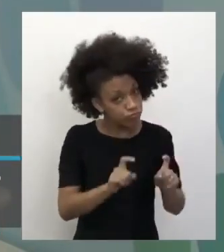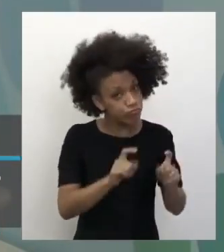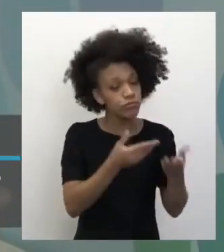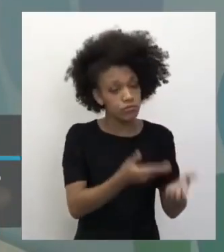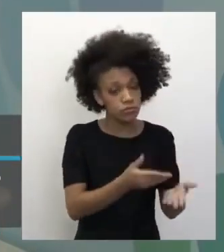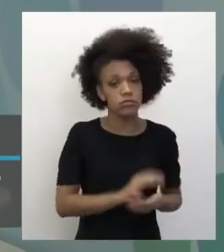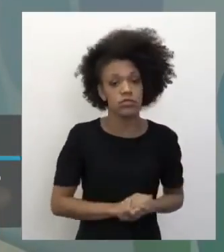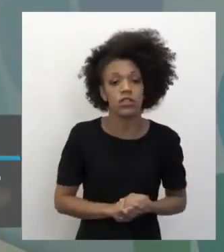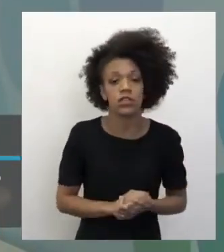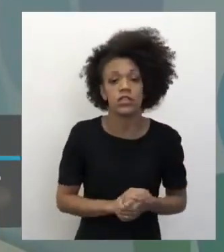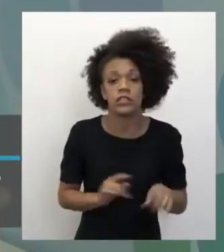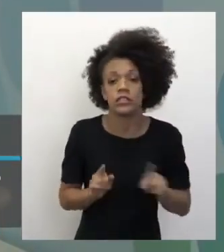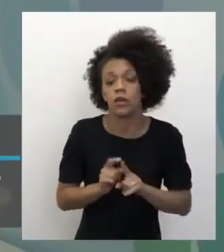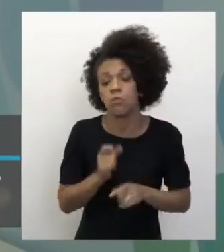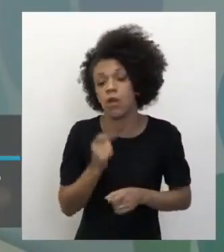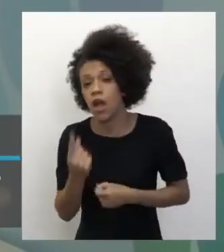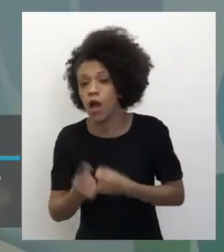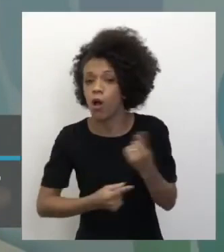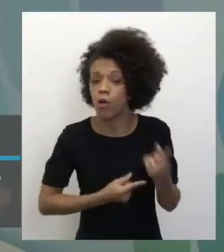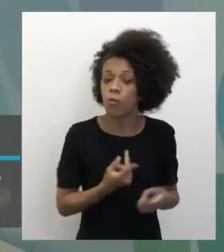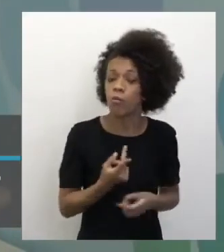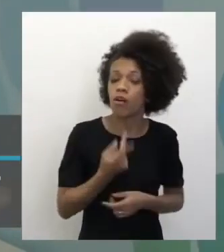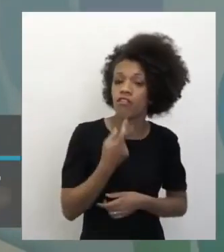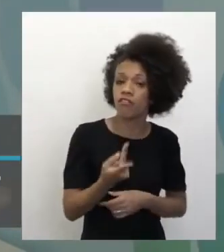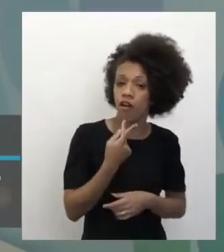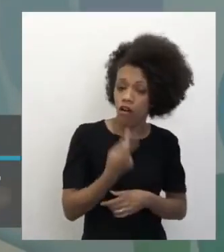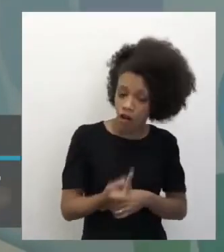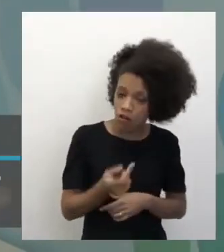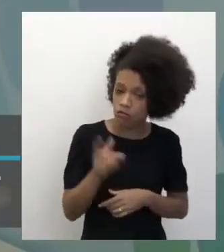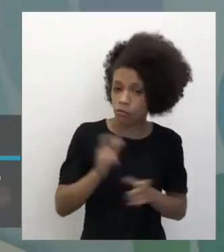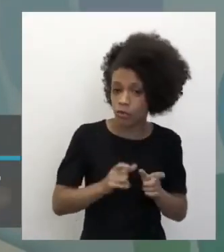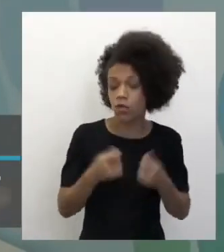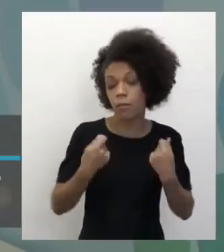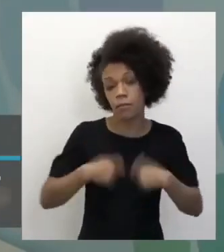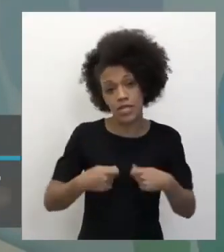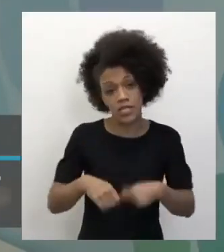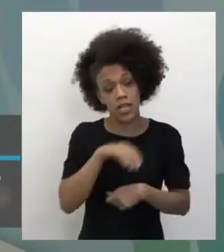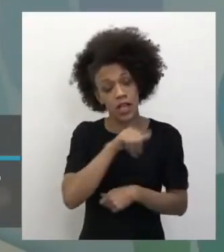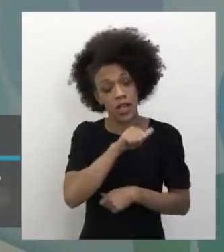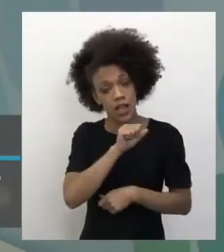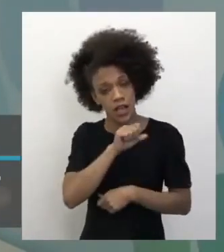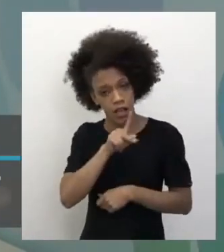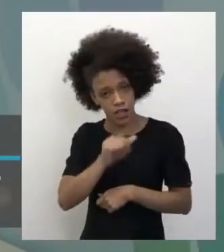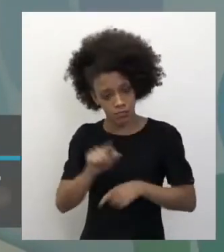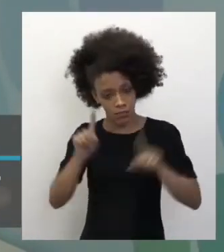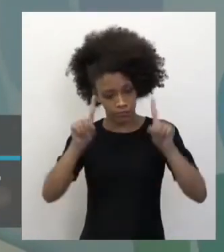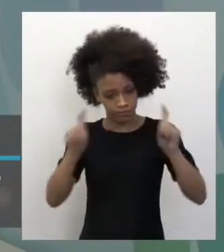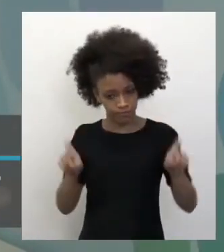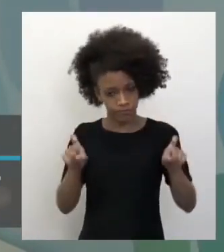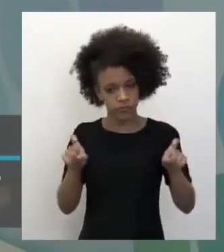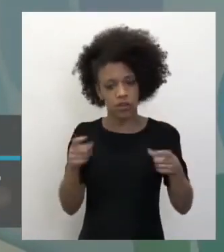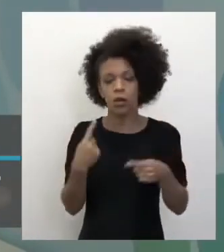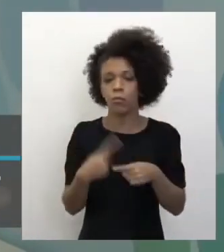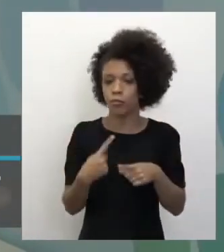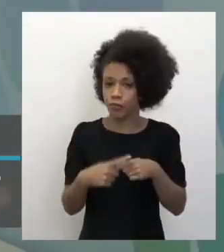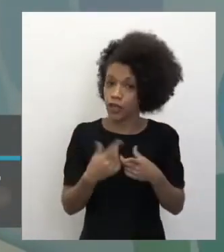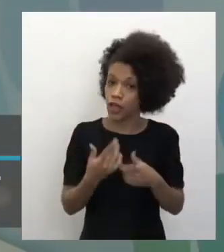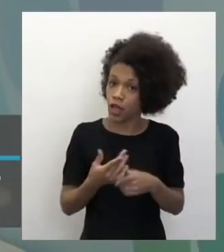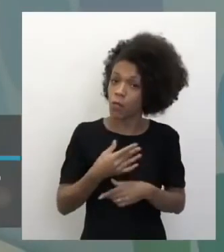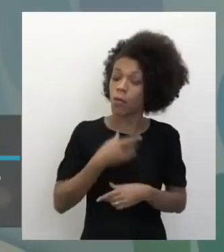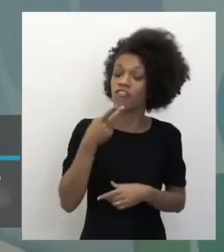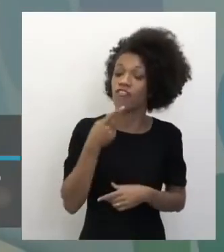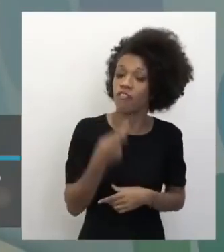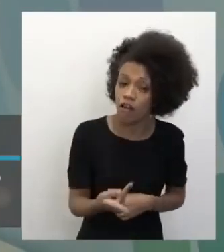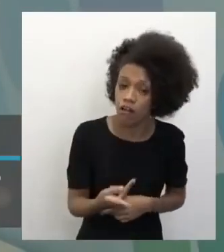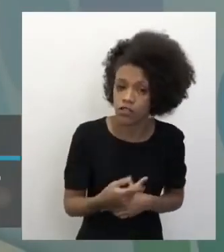inclusive, alguma fala da pessoa, colocando sempre entre aspas, porque é uma citação, não é? Não sei, eu já fiquei imaginando assim, se fosse